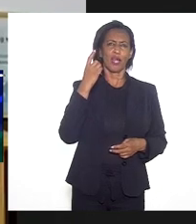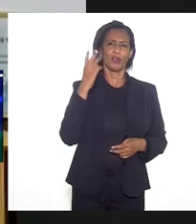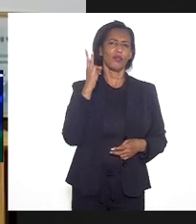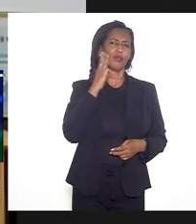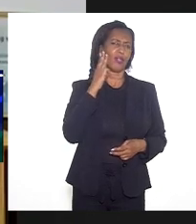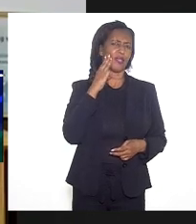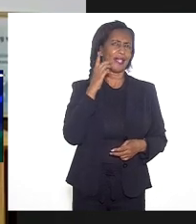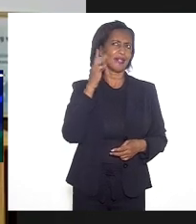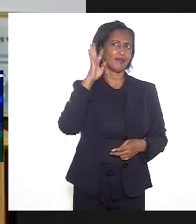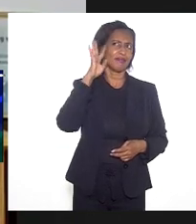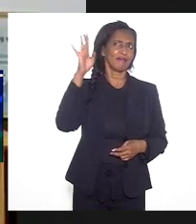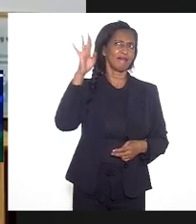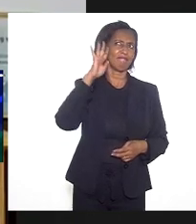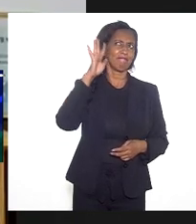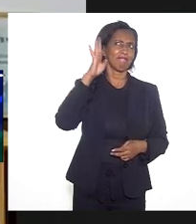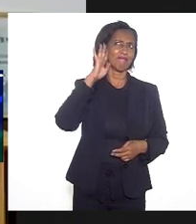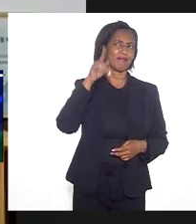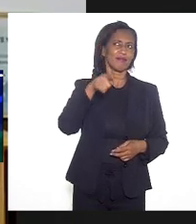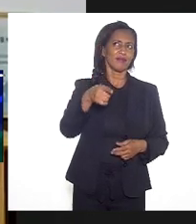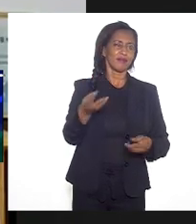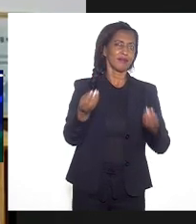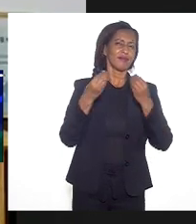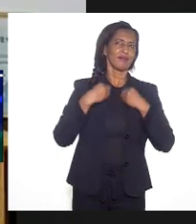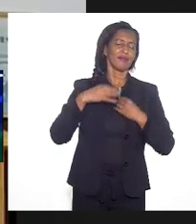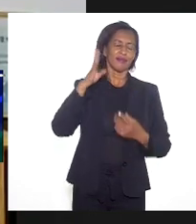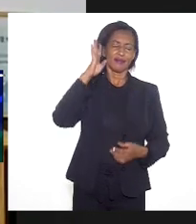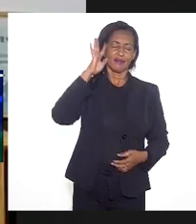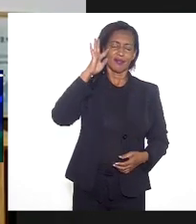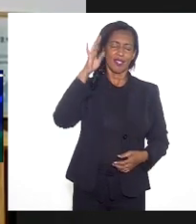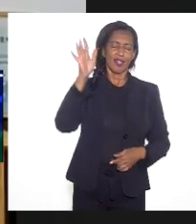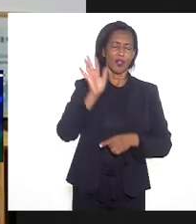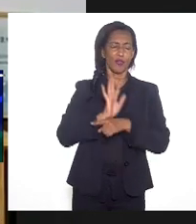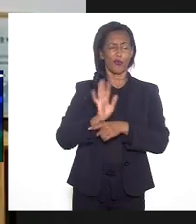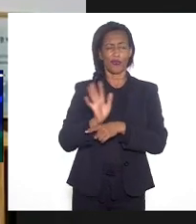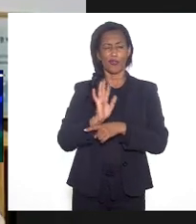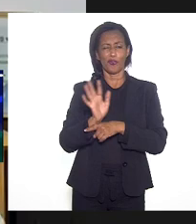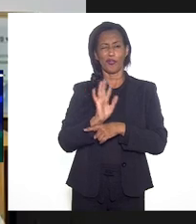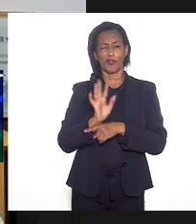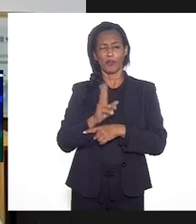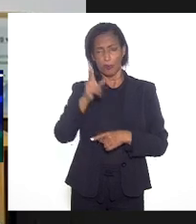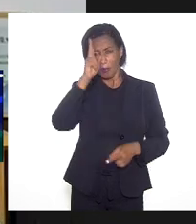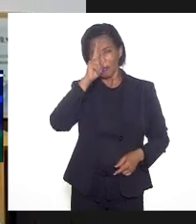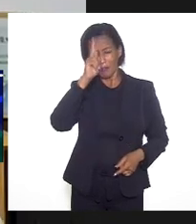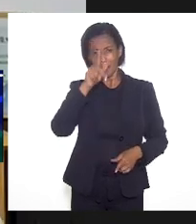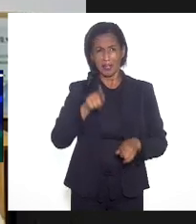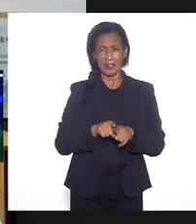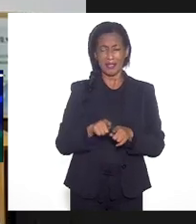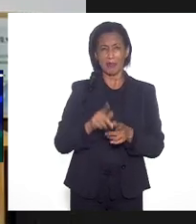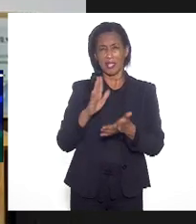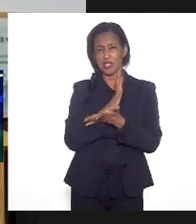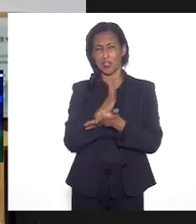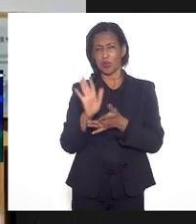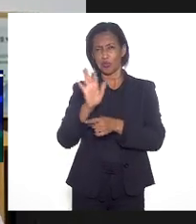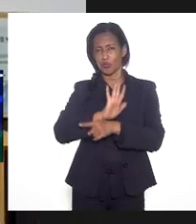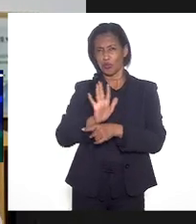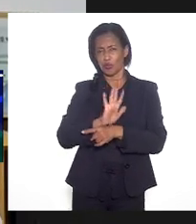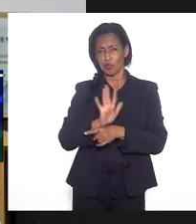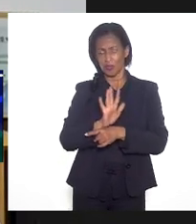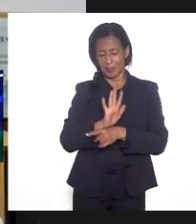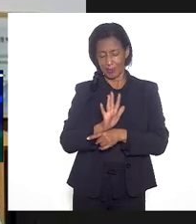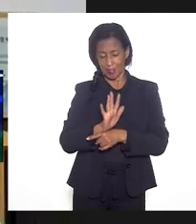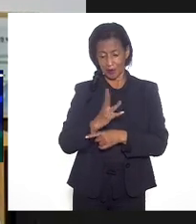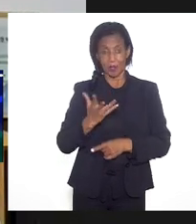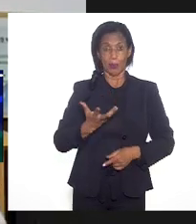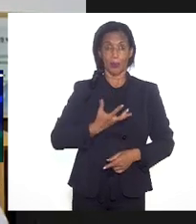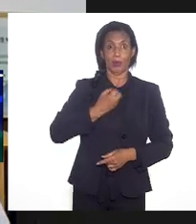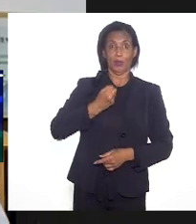Valdec, Vossa Excelência me inspirou ao se lembrar de um filme. Eu me lembrei de outro filme também, eu me lembrei de alguns filmes. Mas, para não